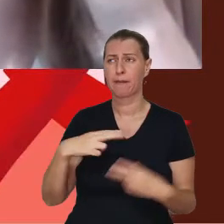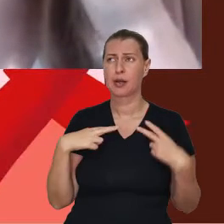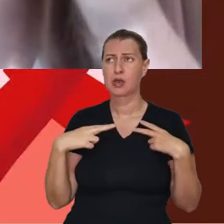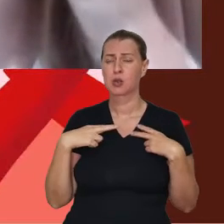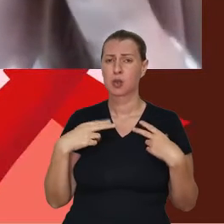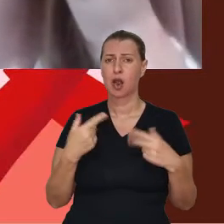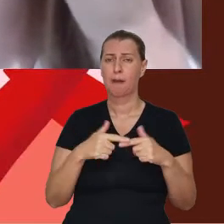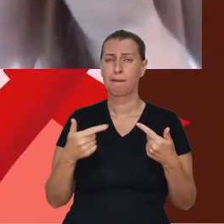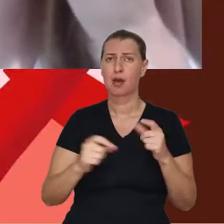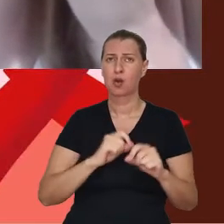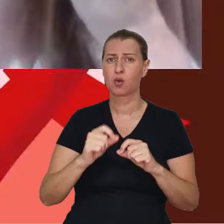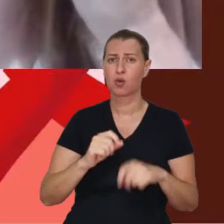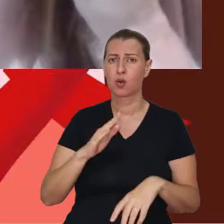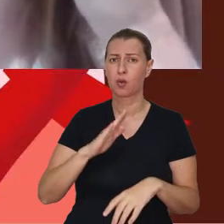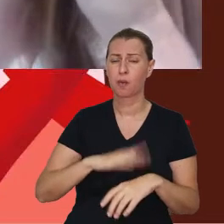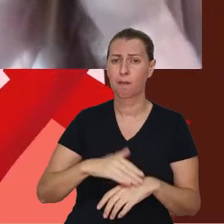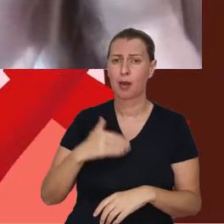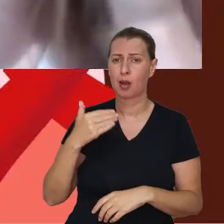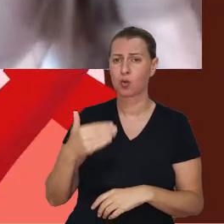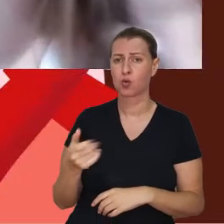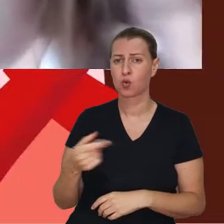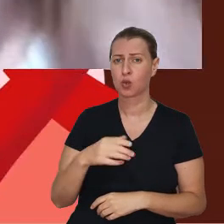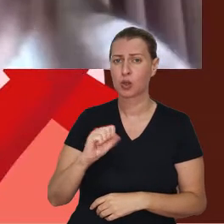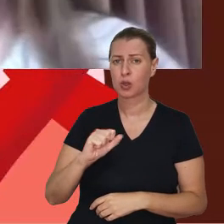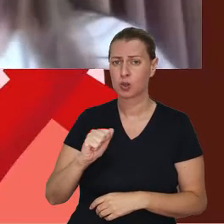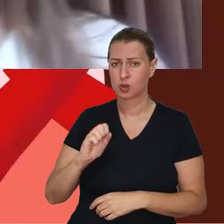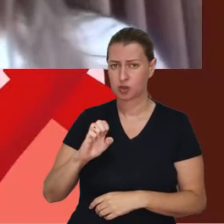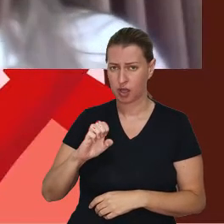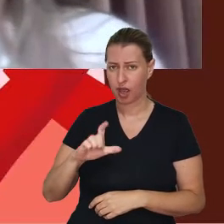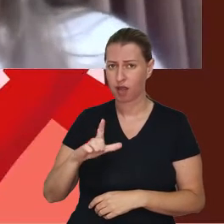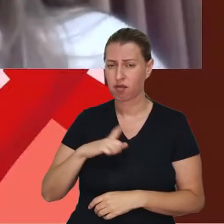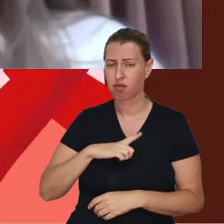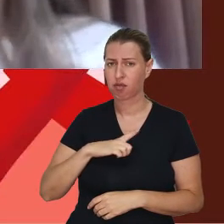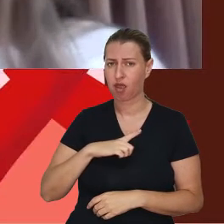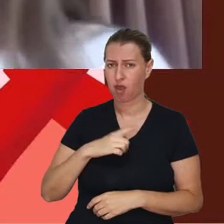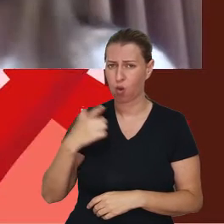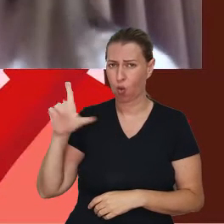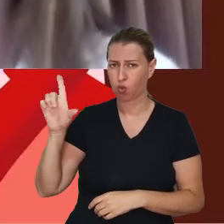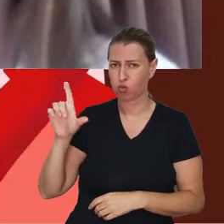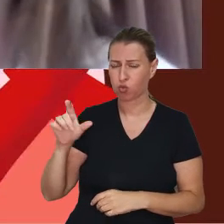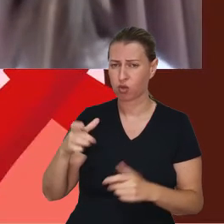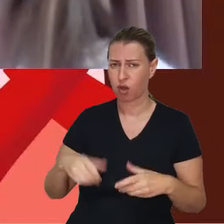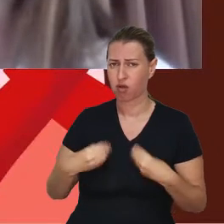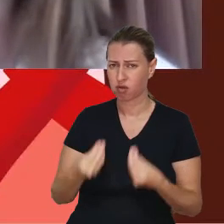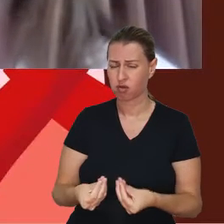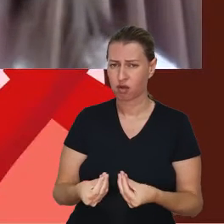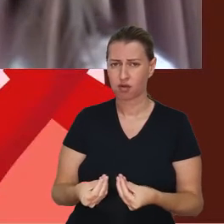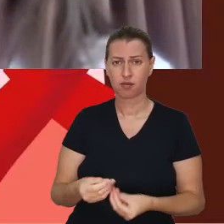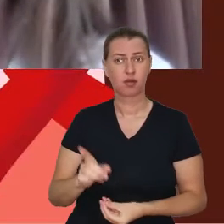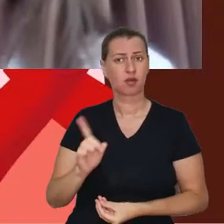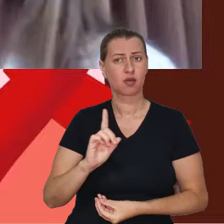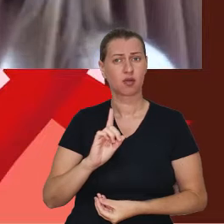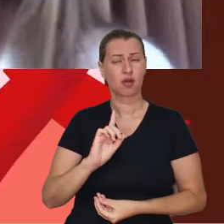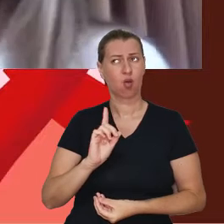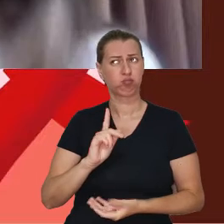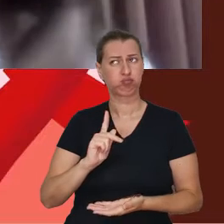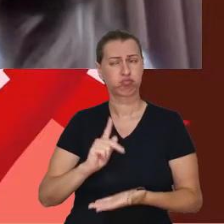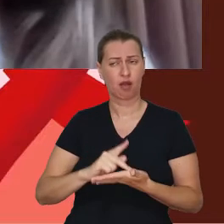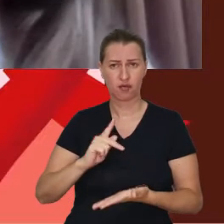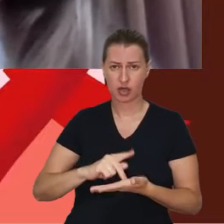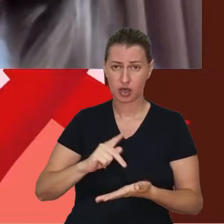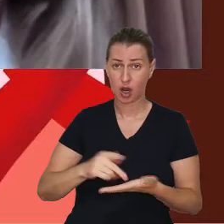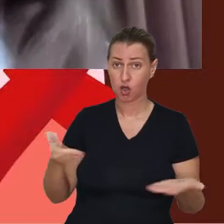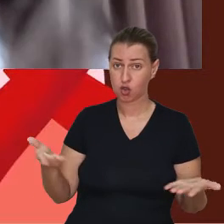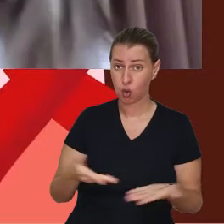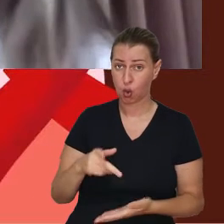assim, para além do SAI, tem um DM, tem outros locais que começaram a entregar, né? Na verdade, a PrEP hoje, pelo menos